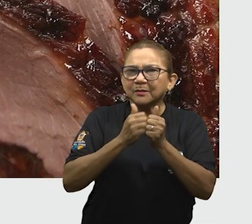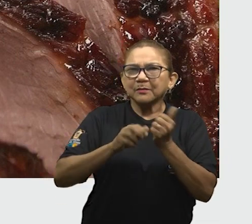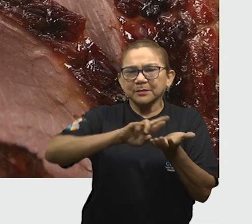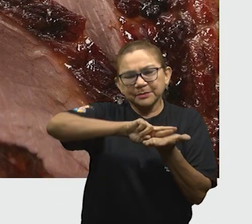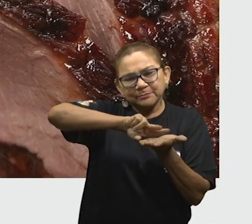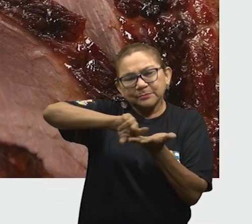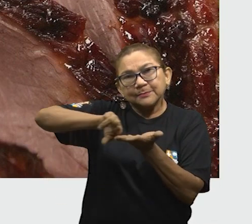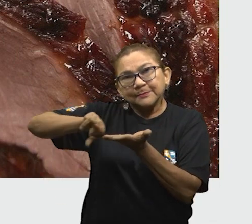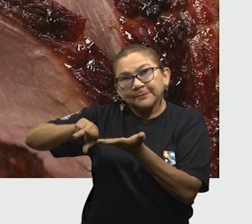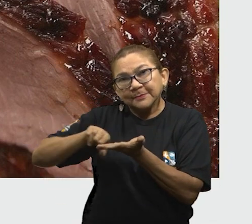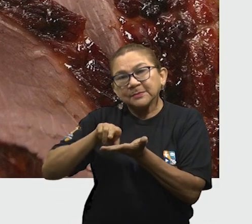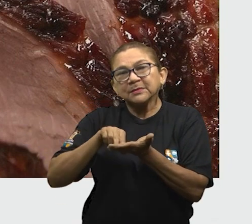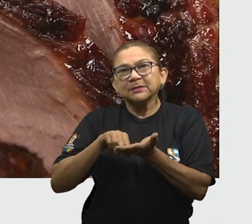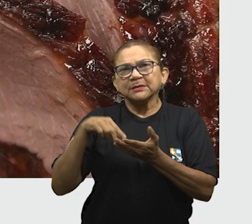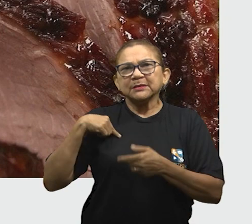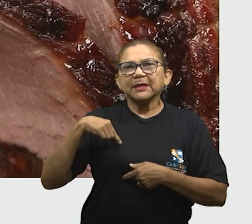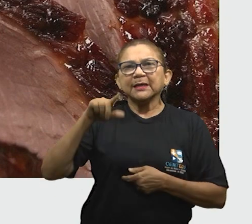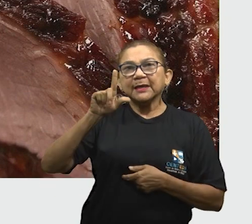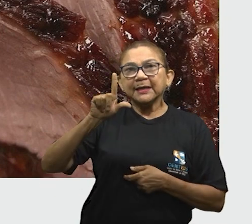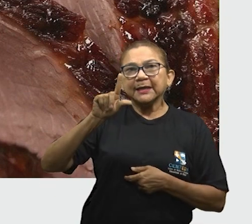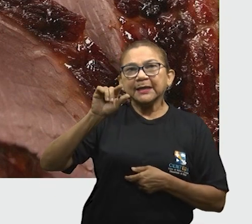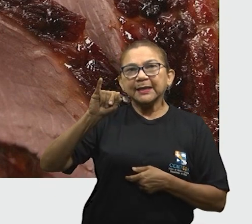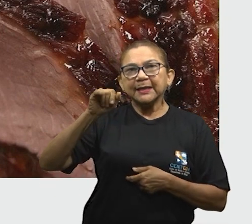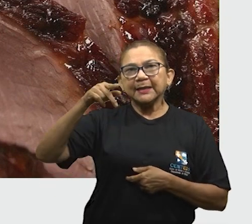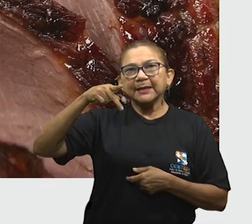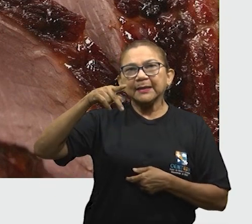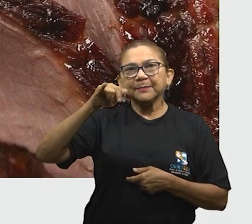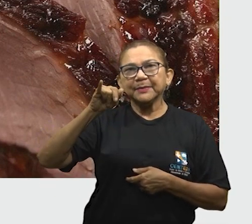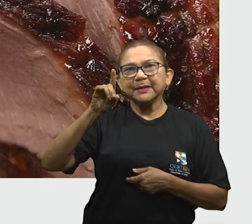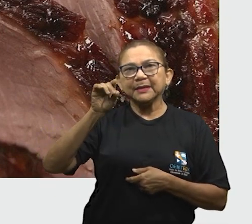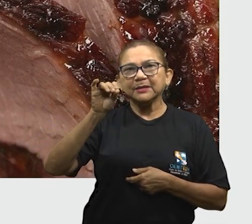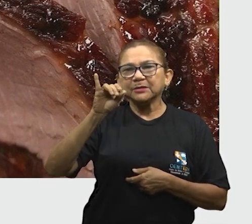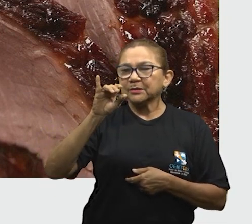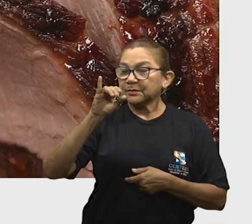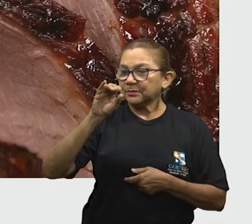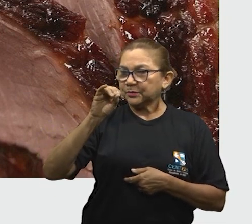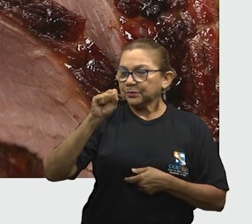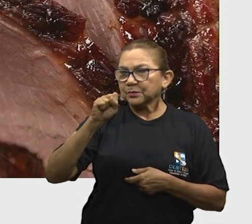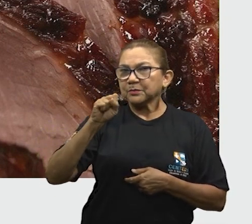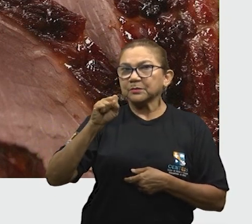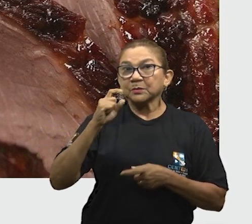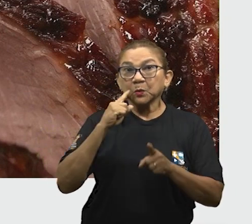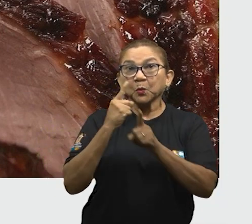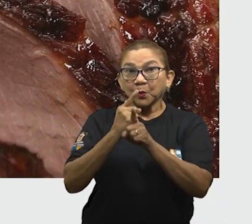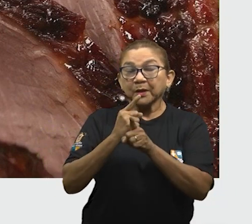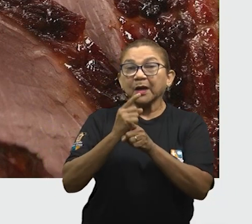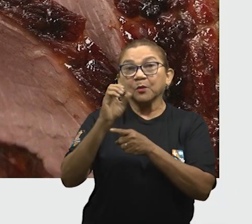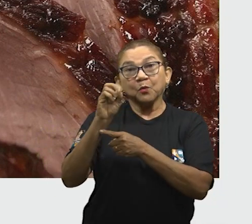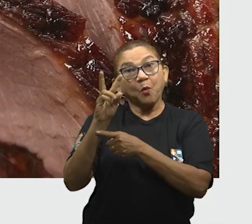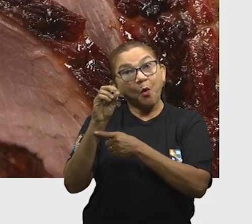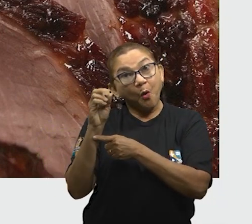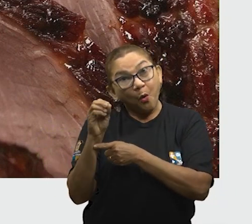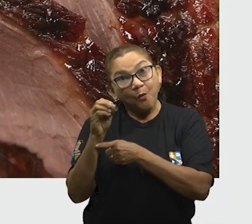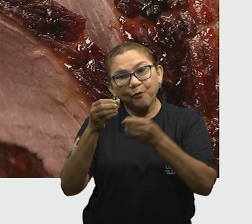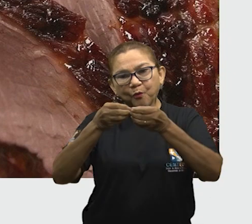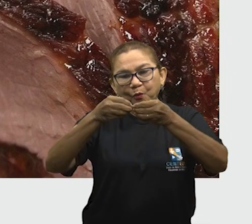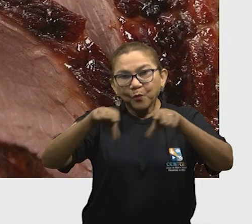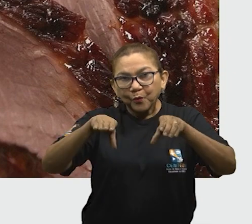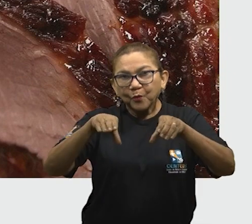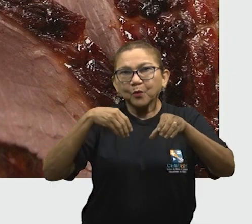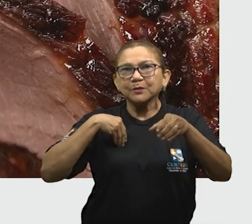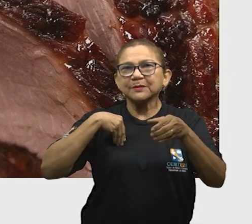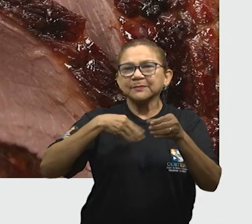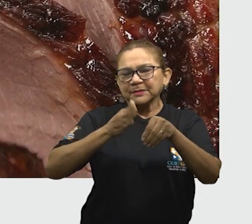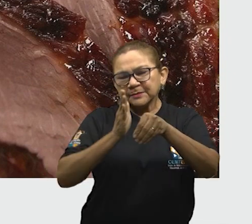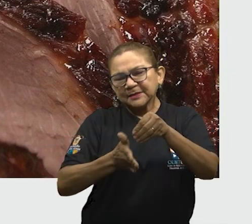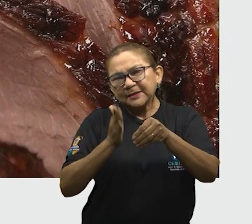legumes. Lipídios são encontrados na gema de ovo, carnes vermelhas, oleaginosas como